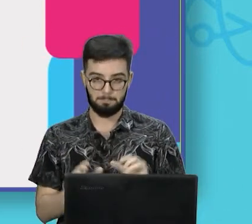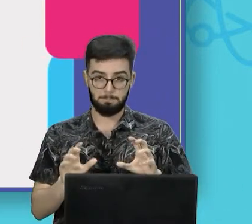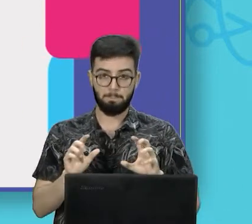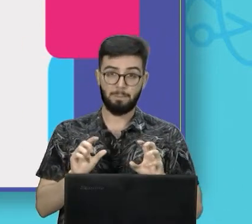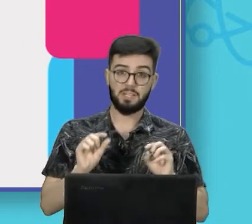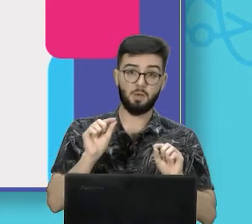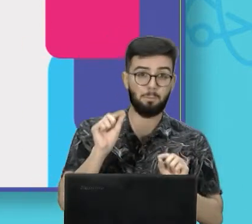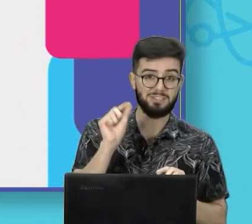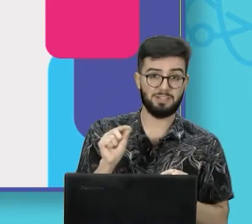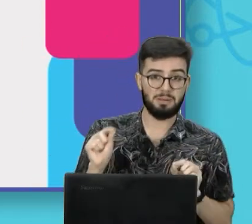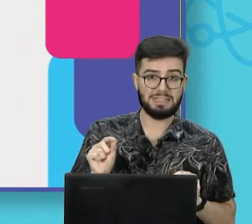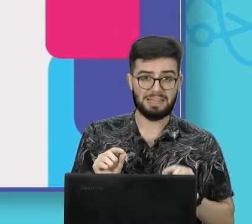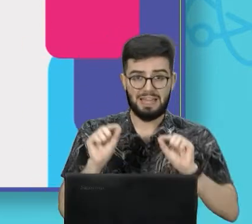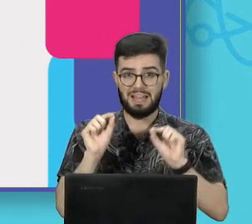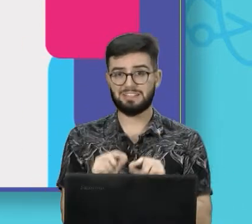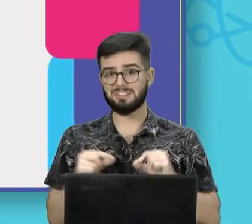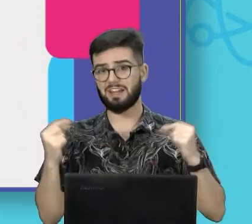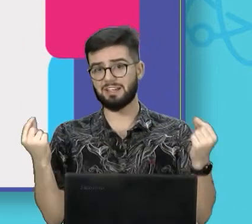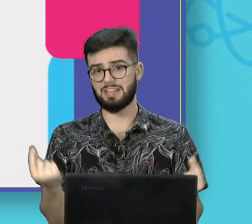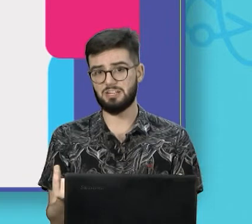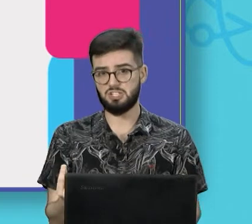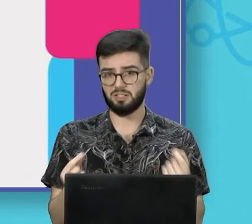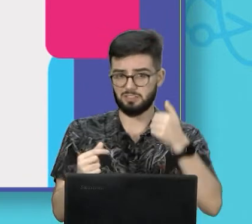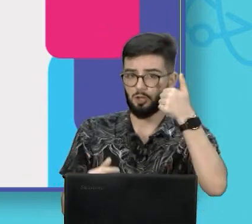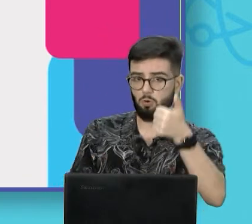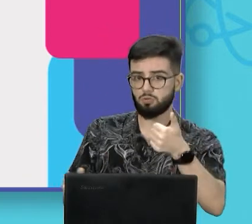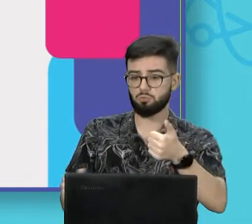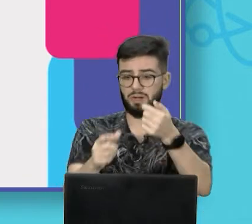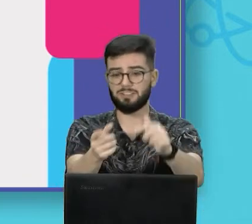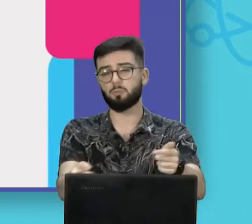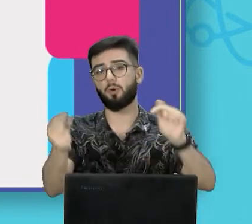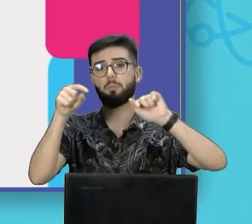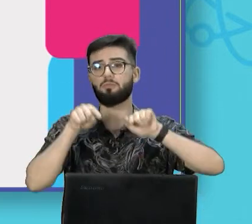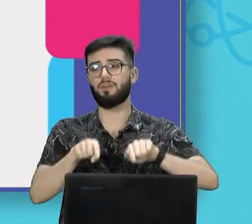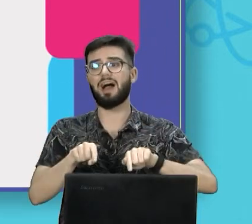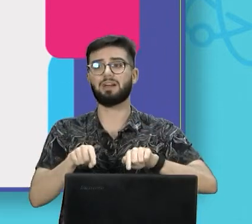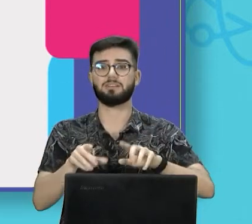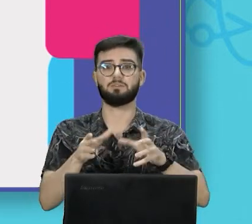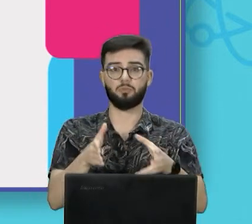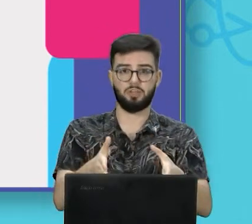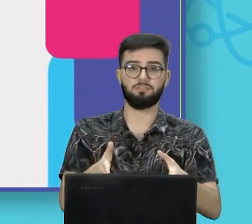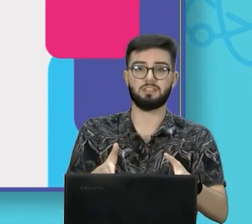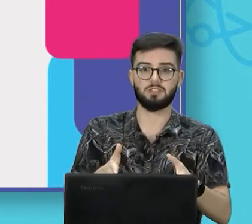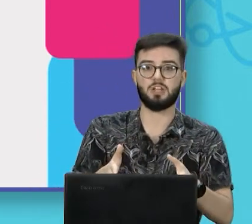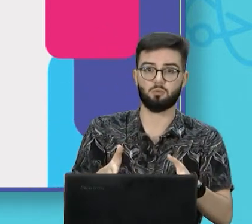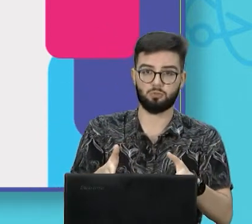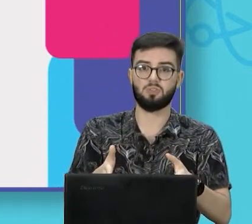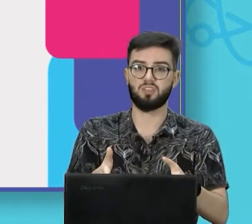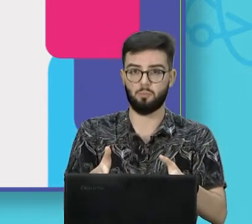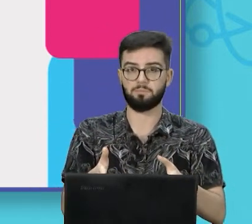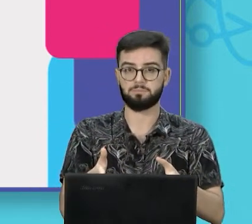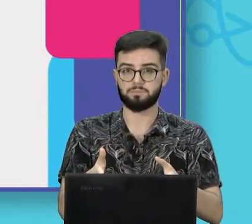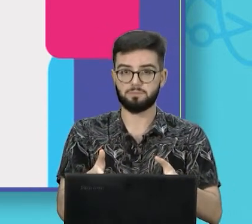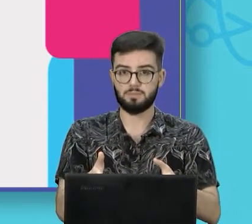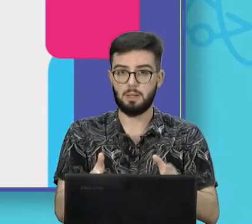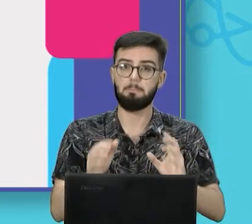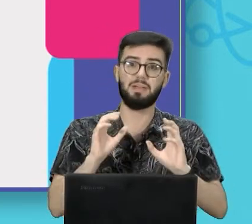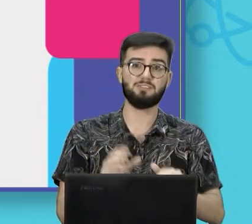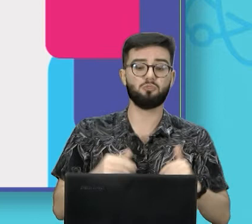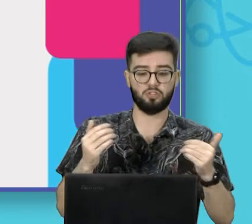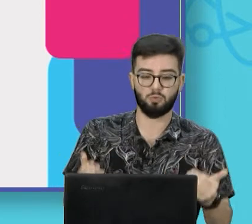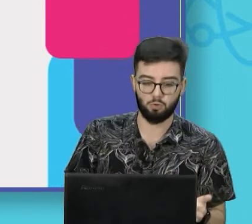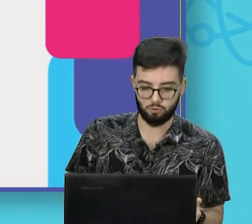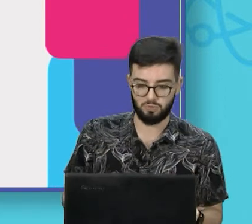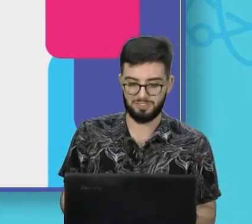década de 50 então perceba que essas características conjunturais do próprio Vargas vão ser refletidos na Constituição o